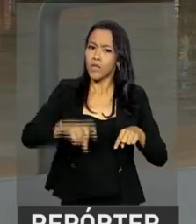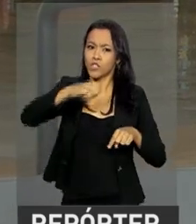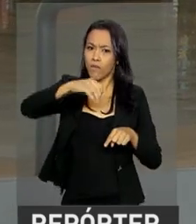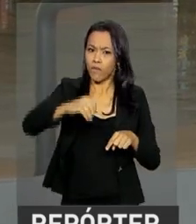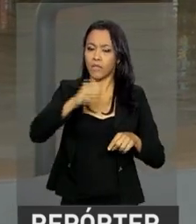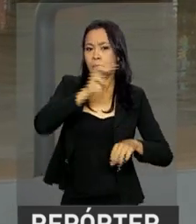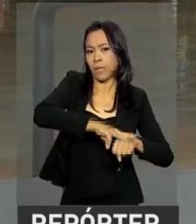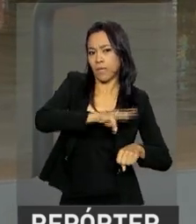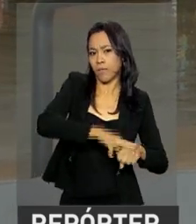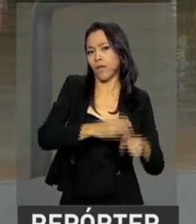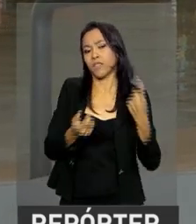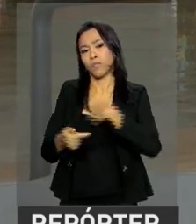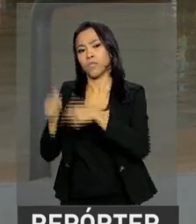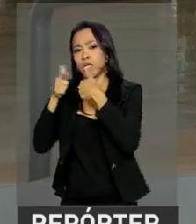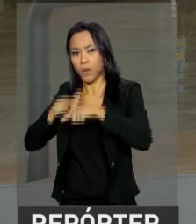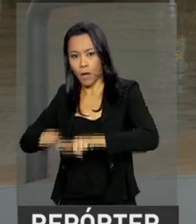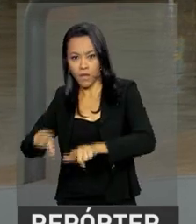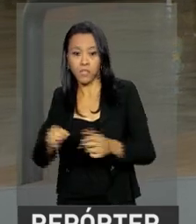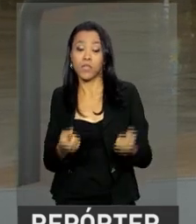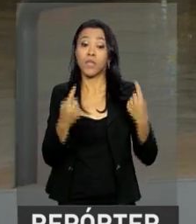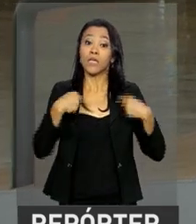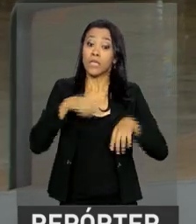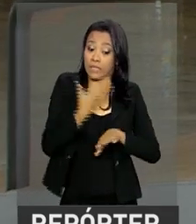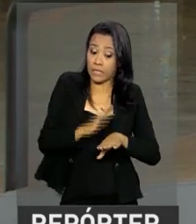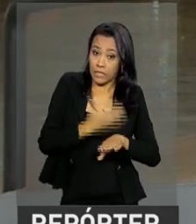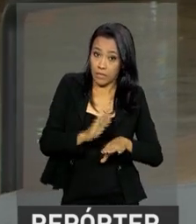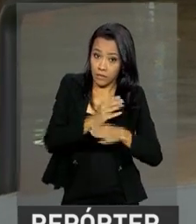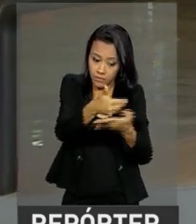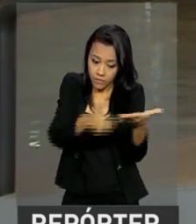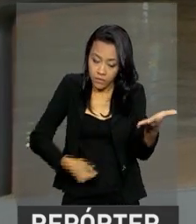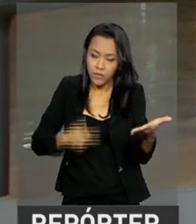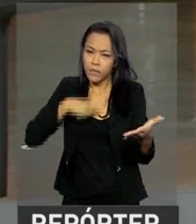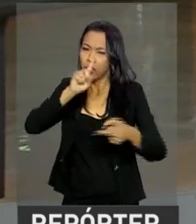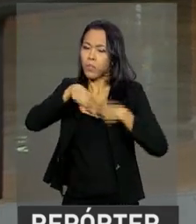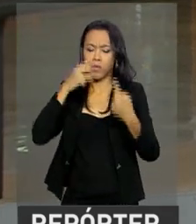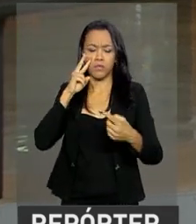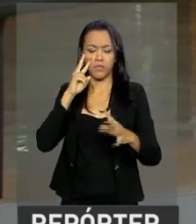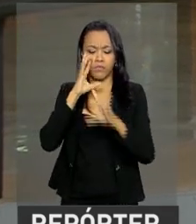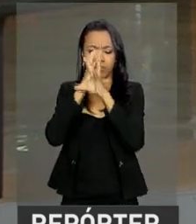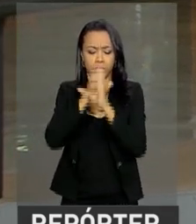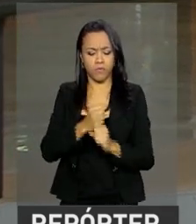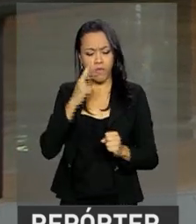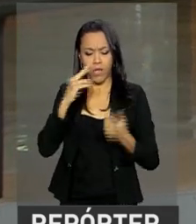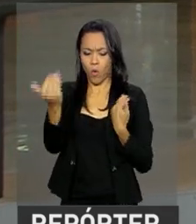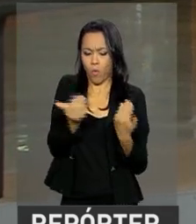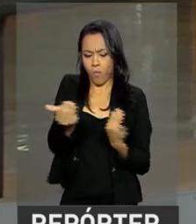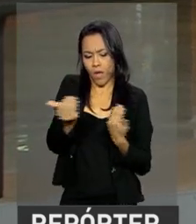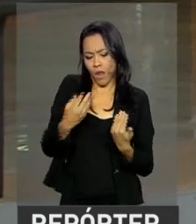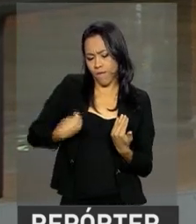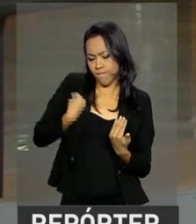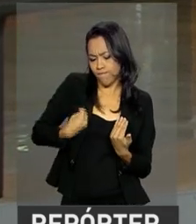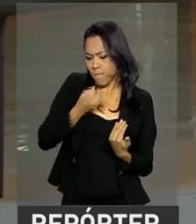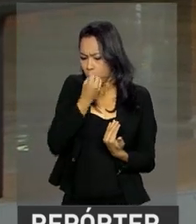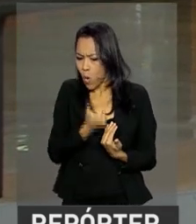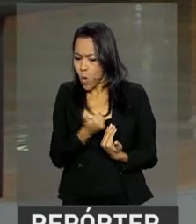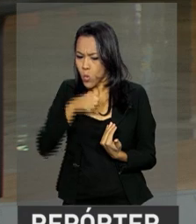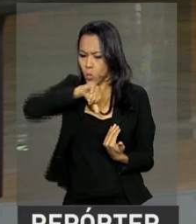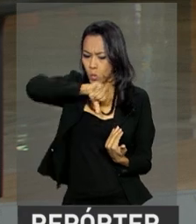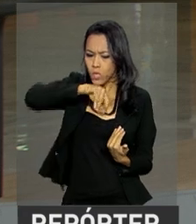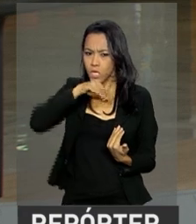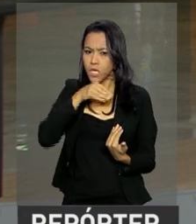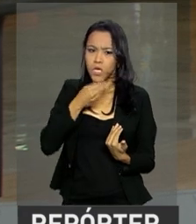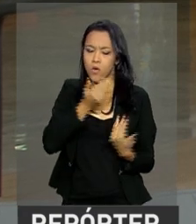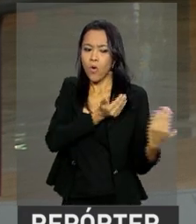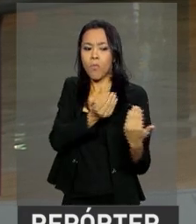matemática e linguagens depois do simulado O estudante Pode conferir o ranking geral e comparar o desempenho pessoal com o dos outros